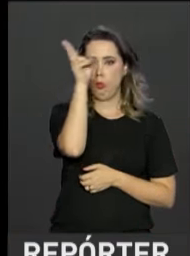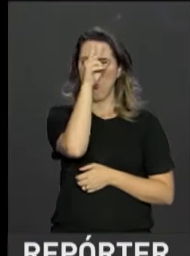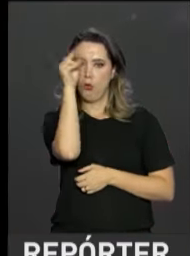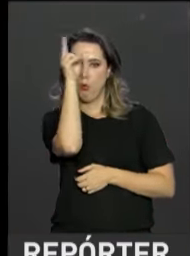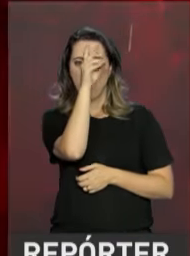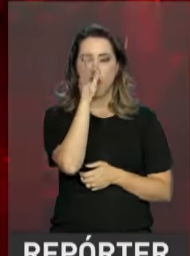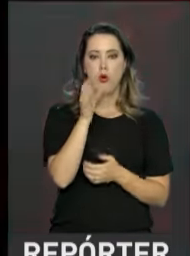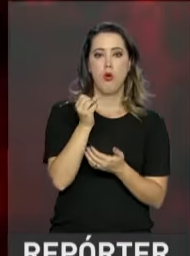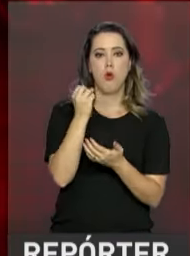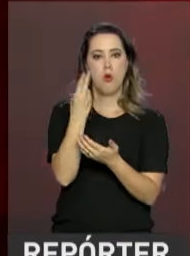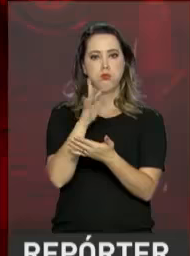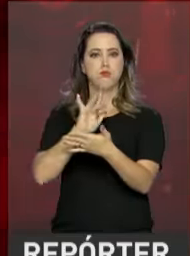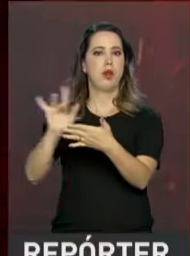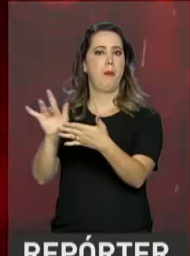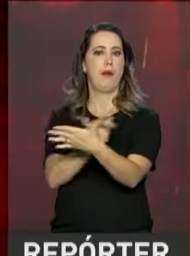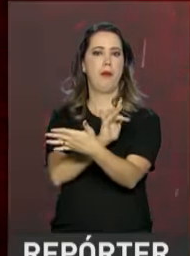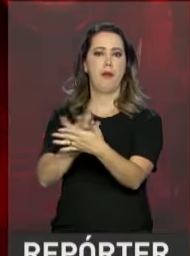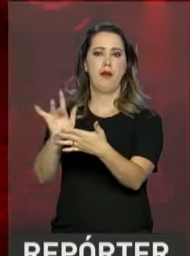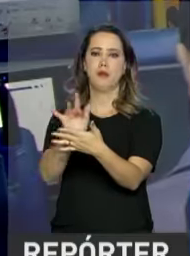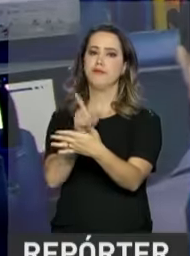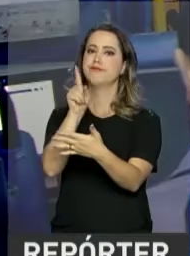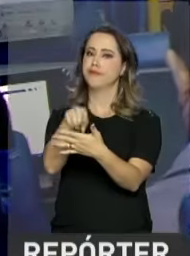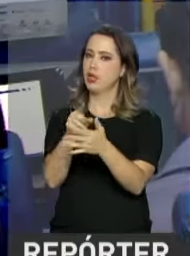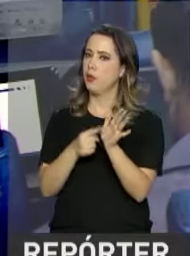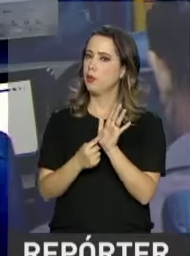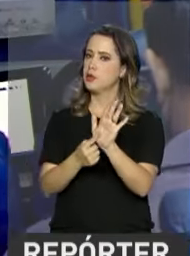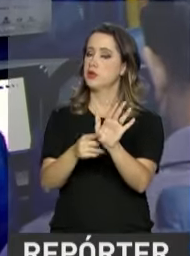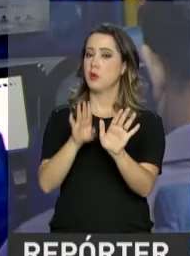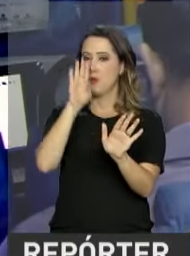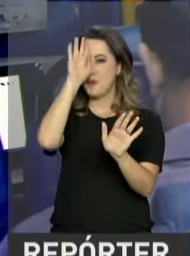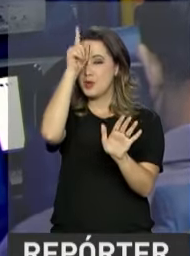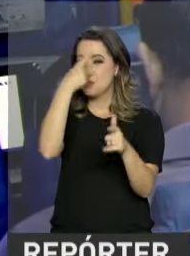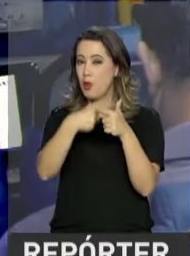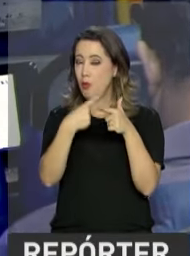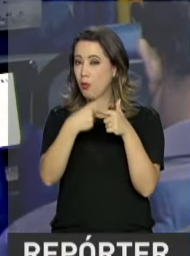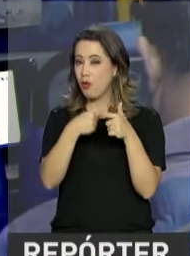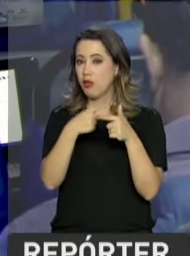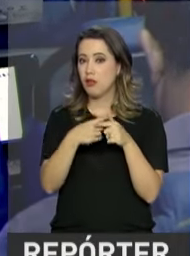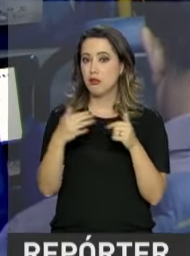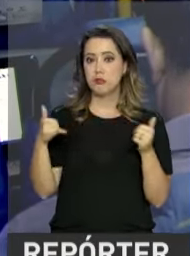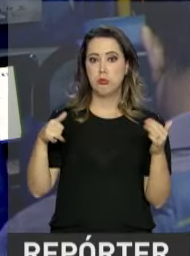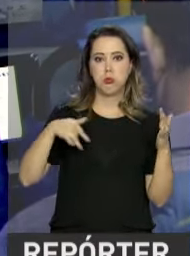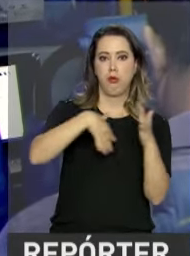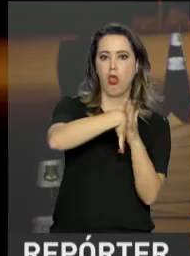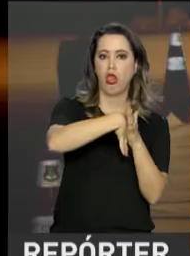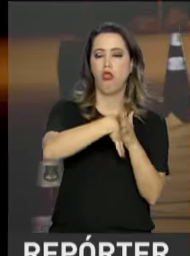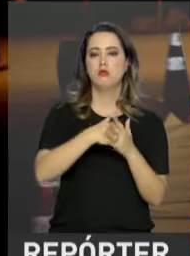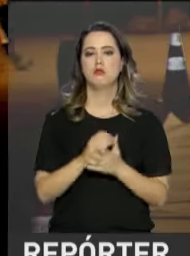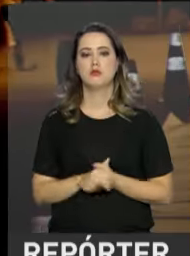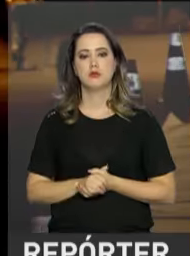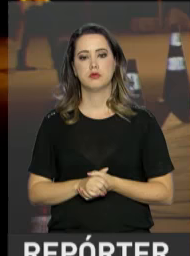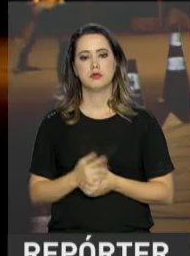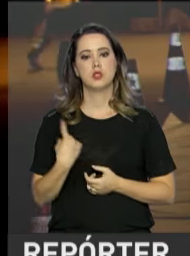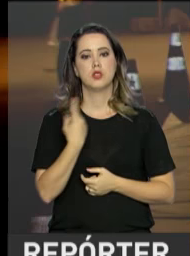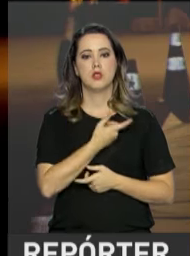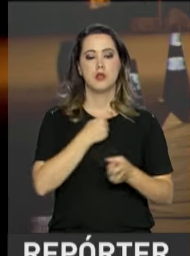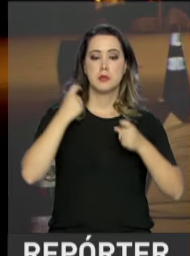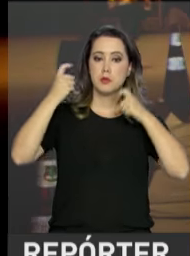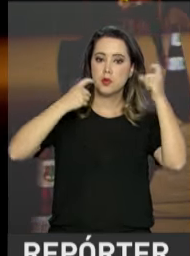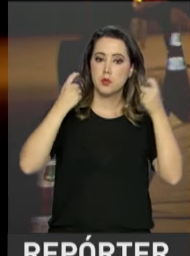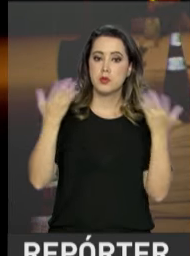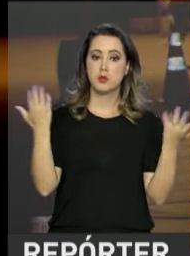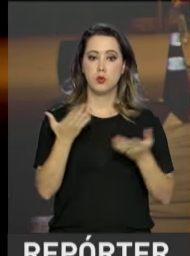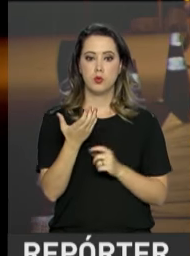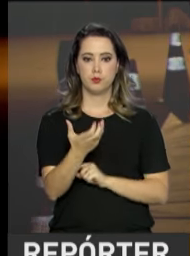no trânsito ainda são apontadas como as principais causas de acidente no trânsito. Tem a grande preocupação hoje com o celular,